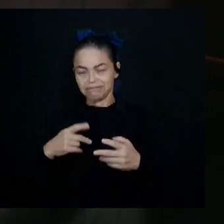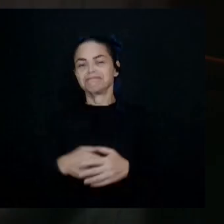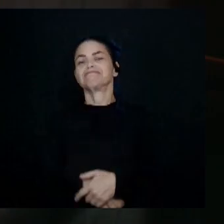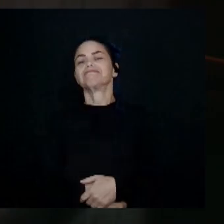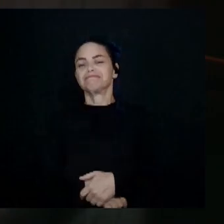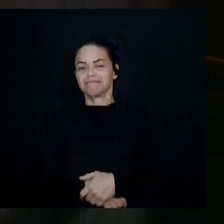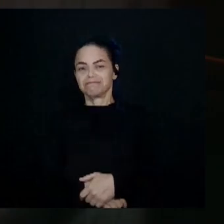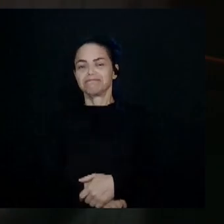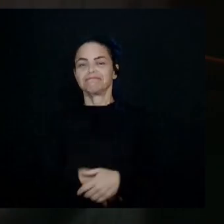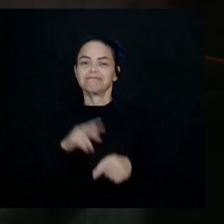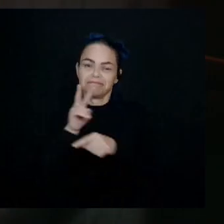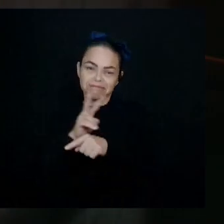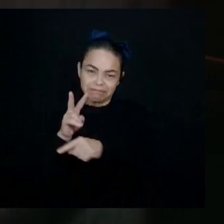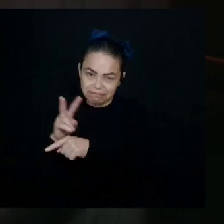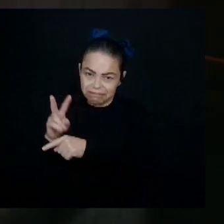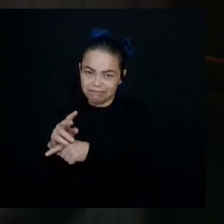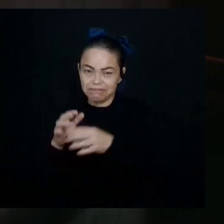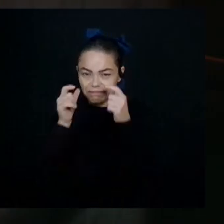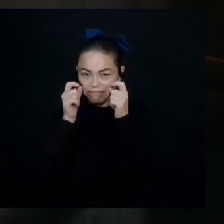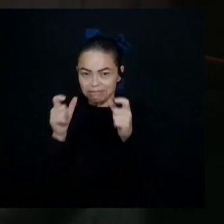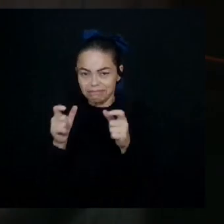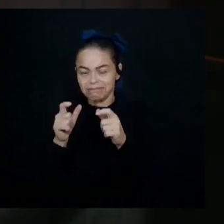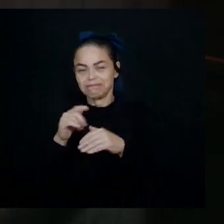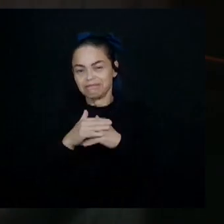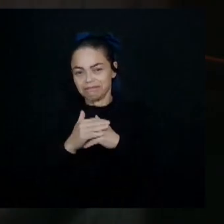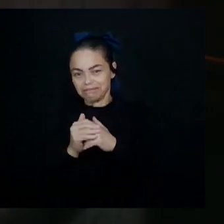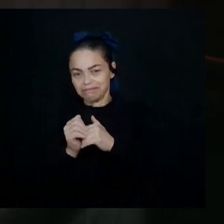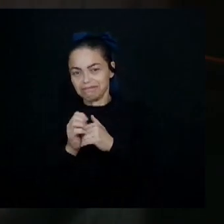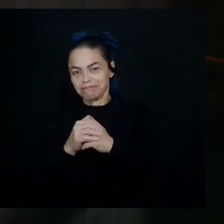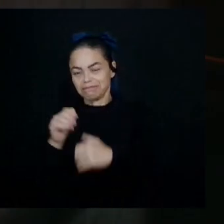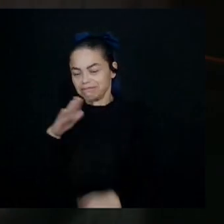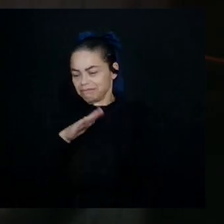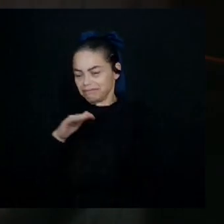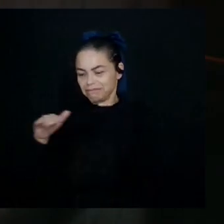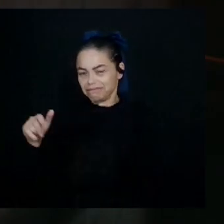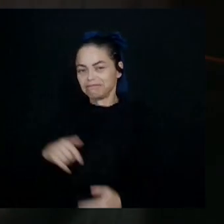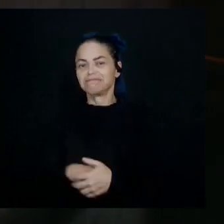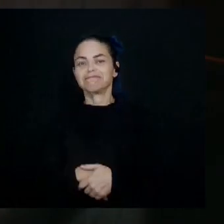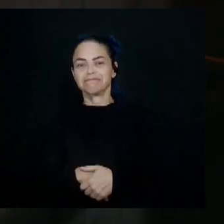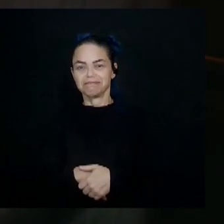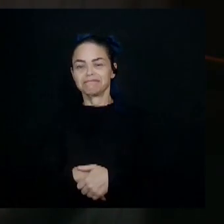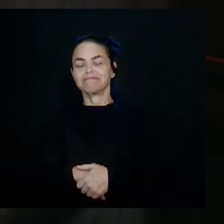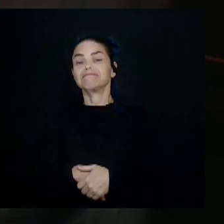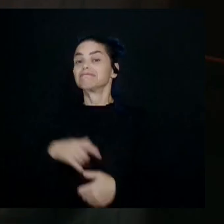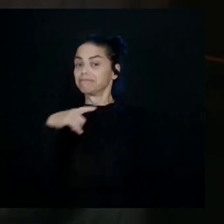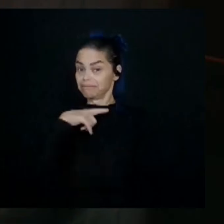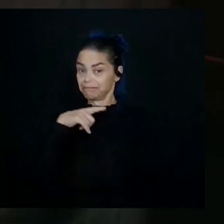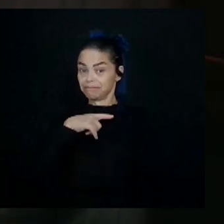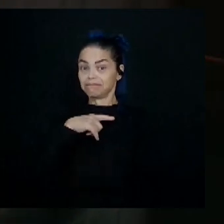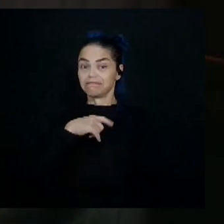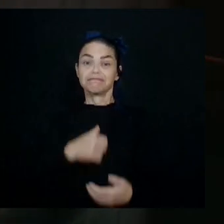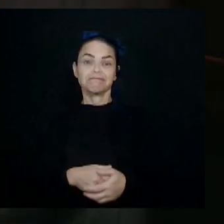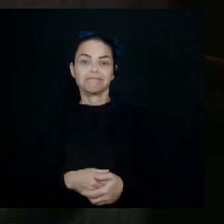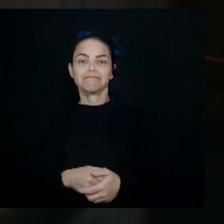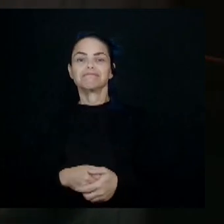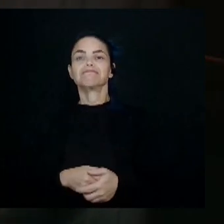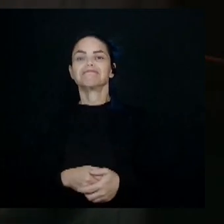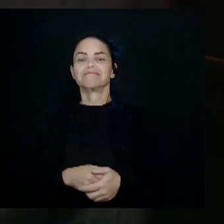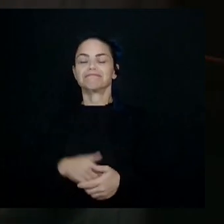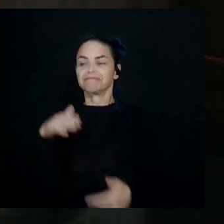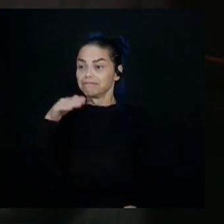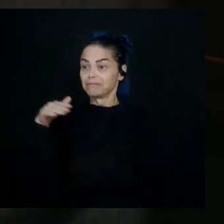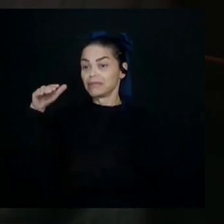de cuidado, atenção e carinho para essas nossas crianças que estão tendo aí um